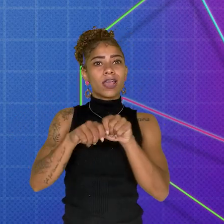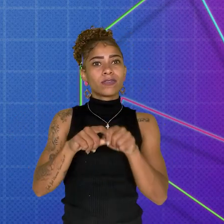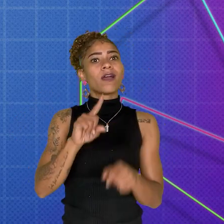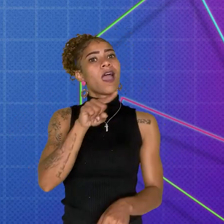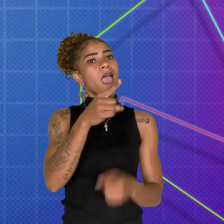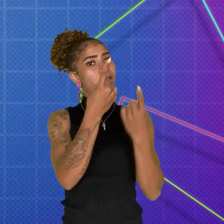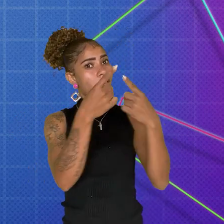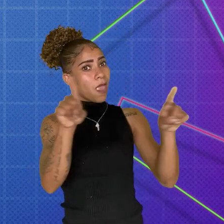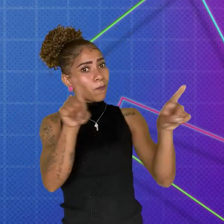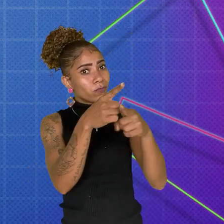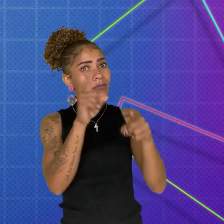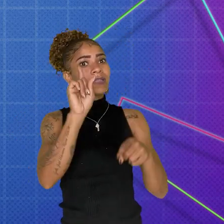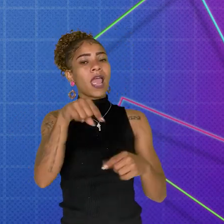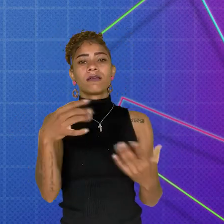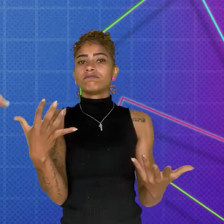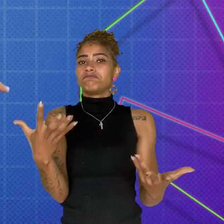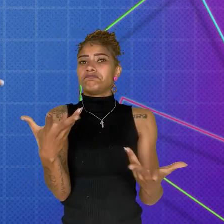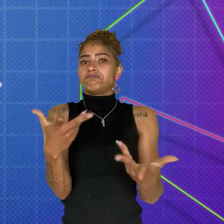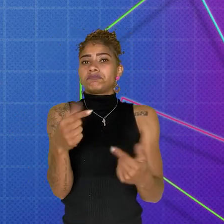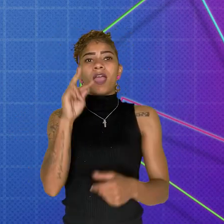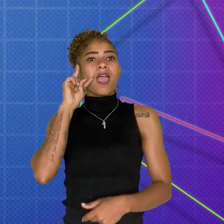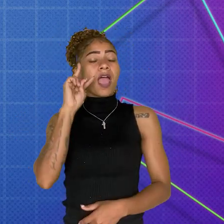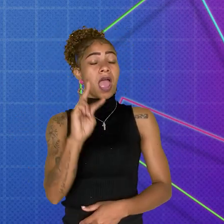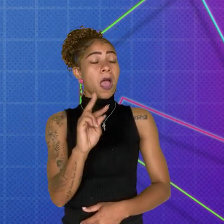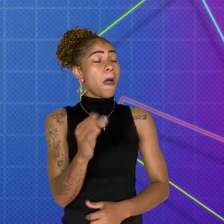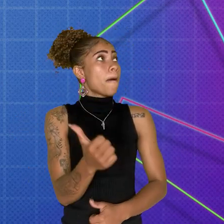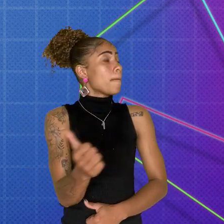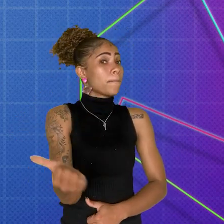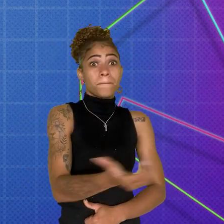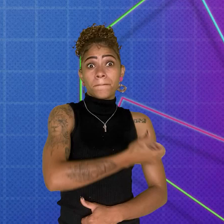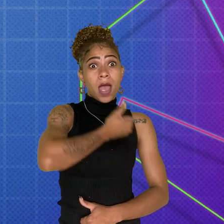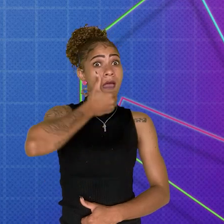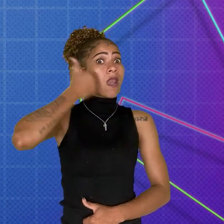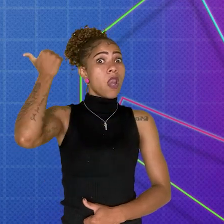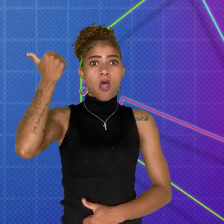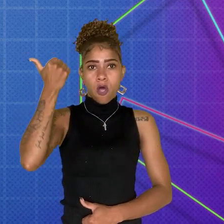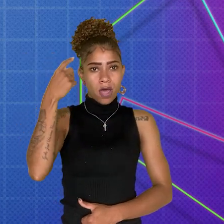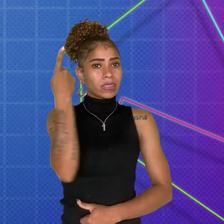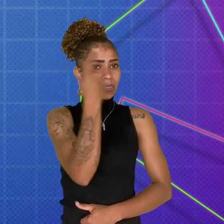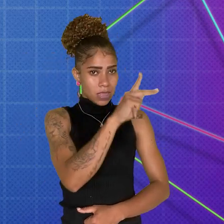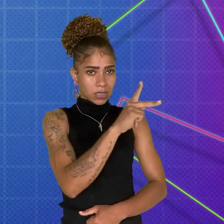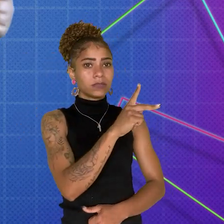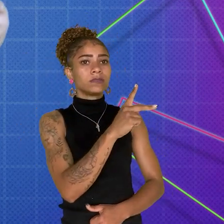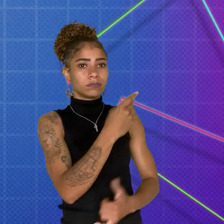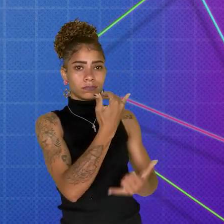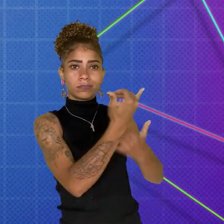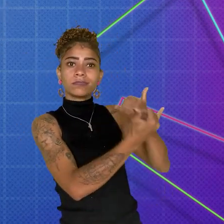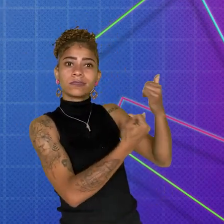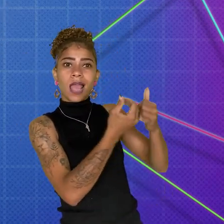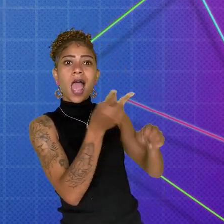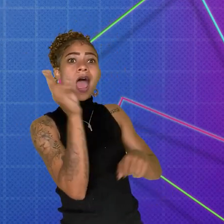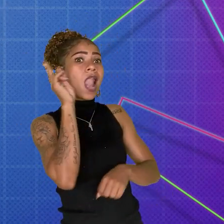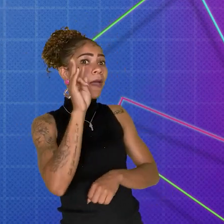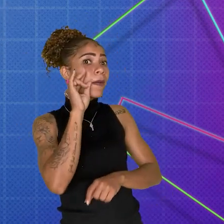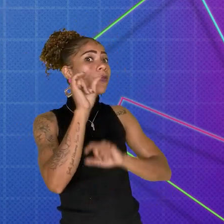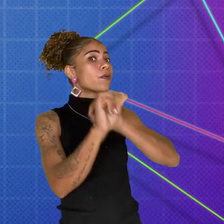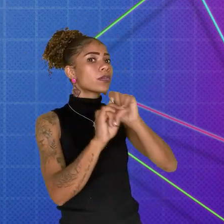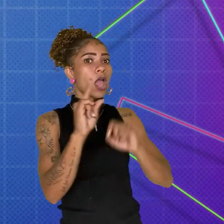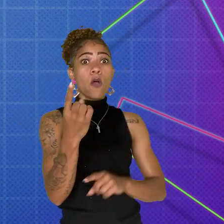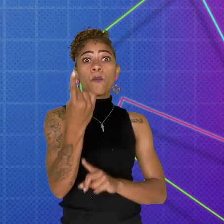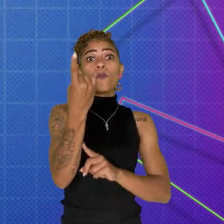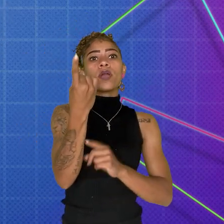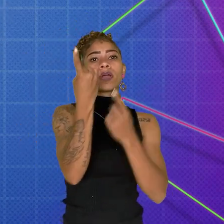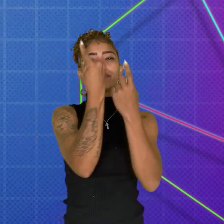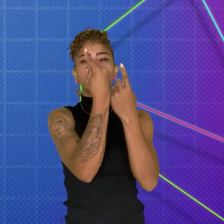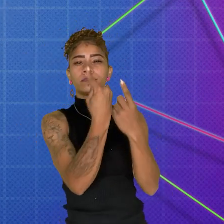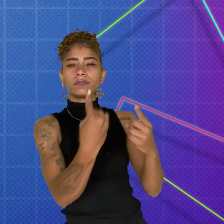sonora de Final Fantasy VII é amplamente considerada como uma das melhores da série Final Fantasy e é lembrada por sua combinação